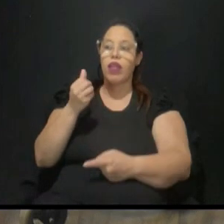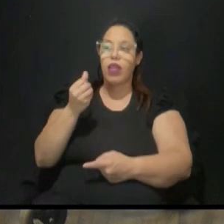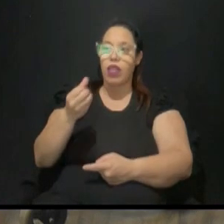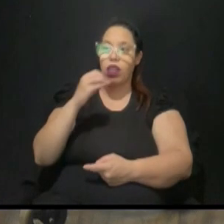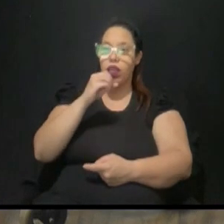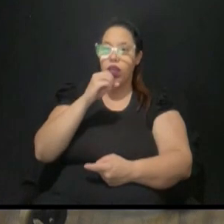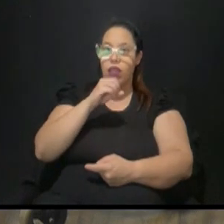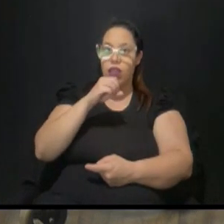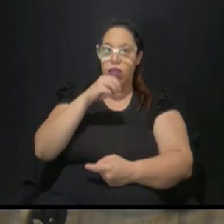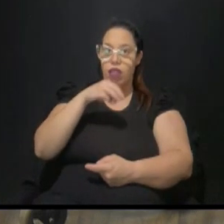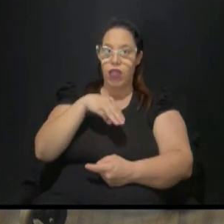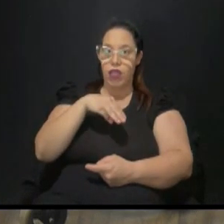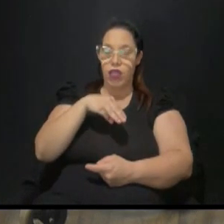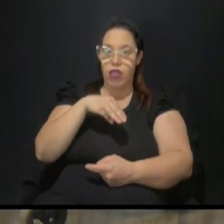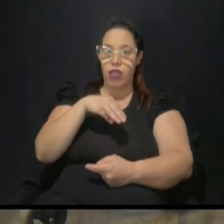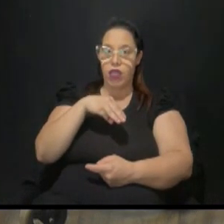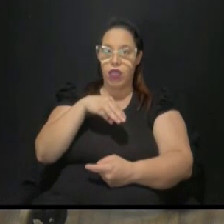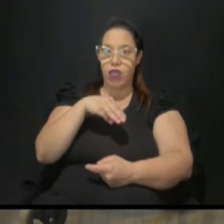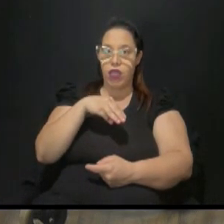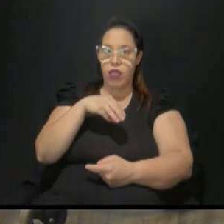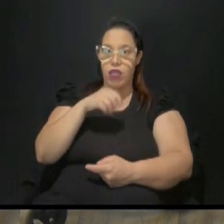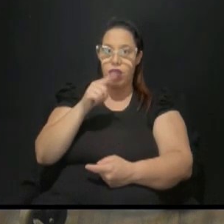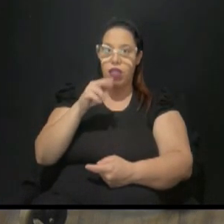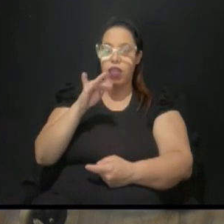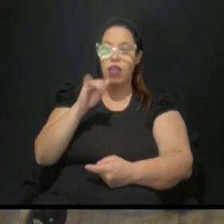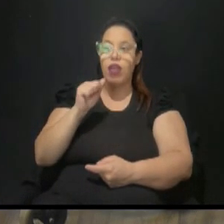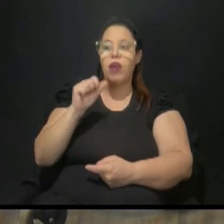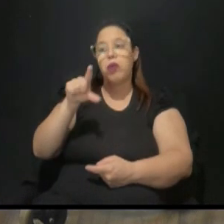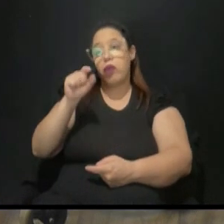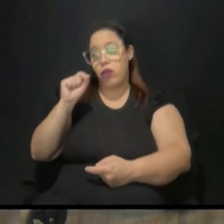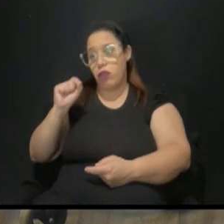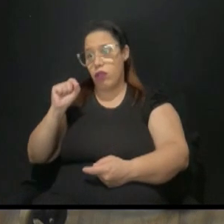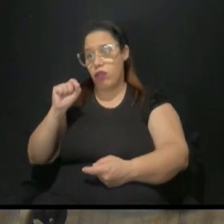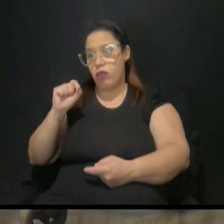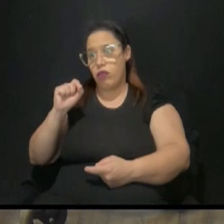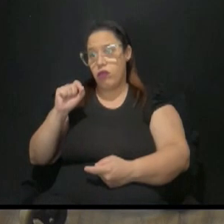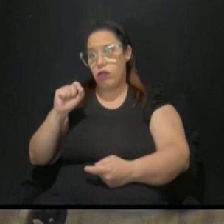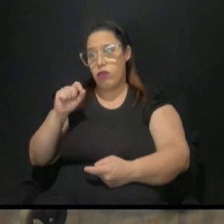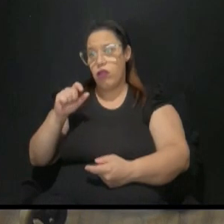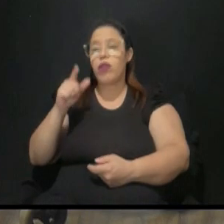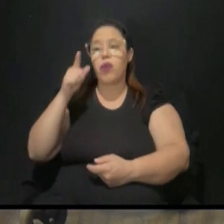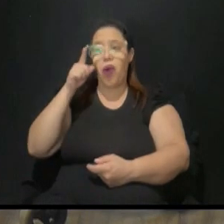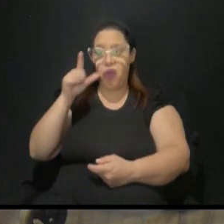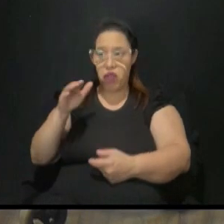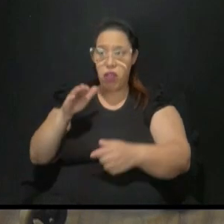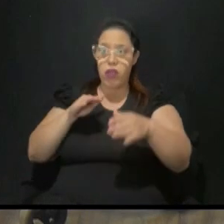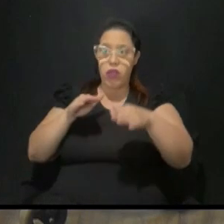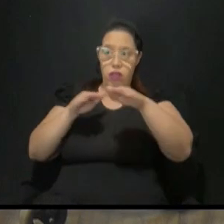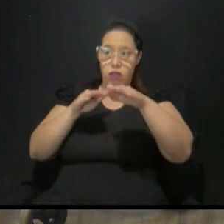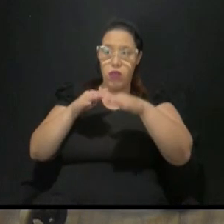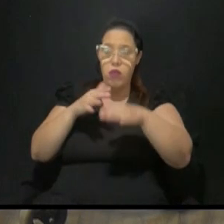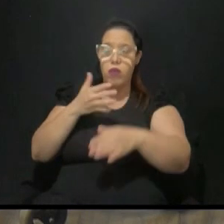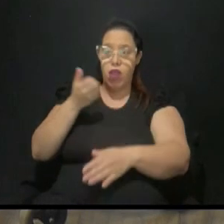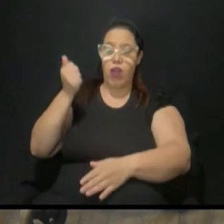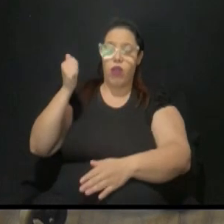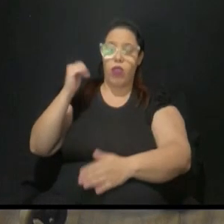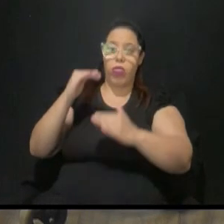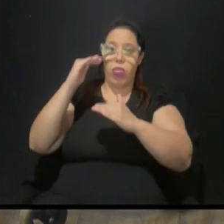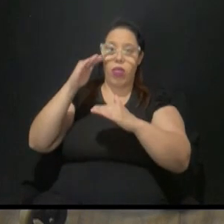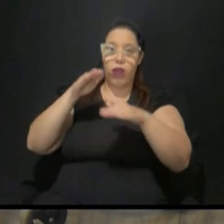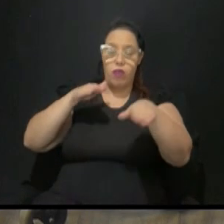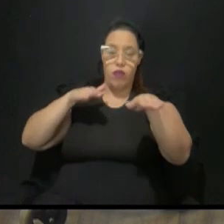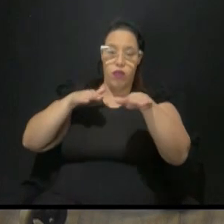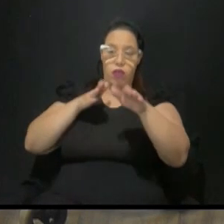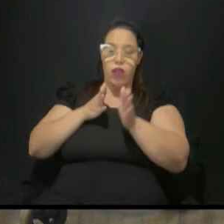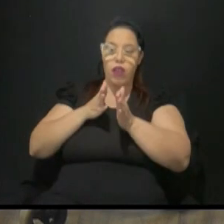Ele está correndo por guia por uma escolha, né, de performance, ele consegue manter uma alta performance correndo em linha reta. E também